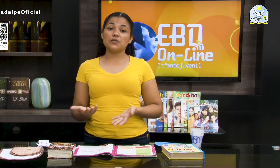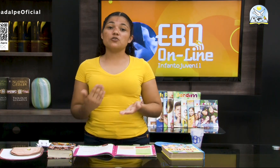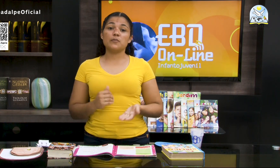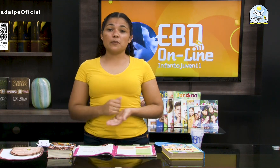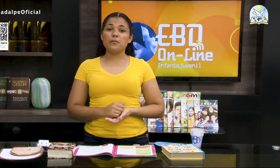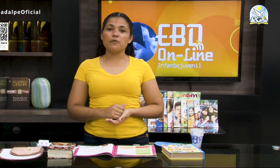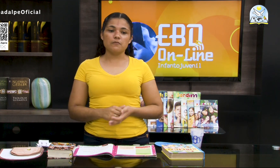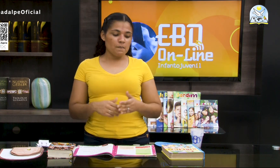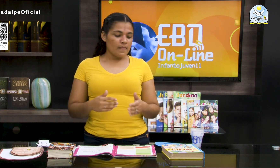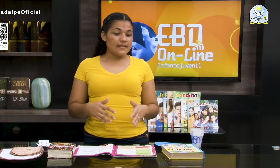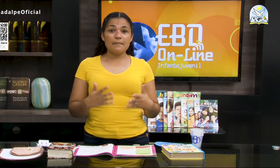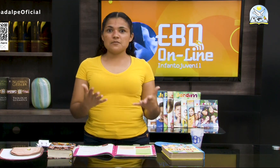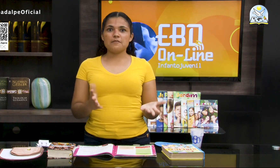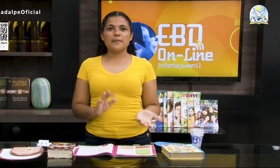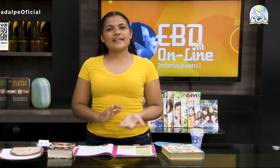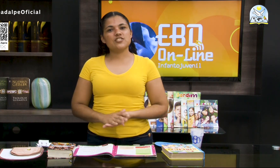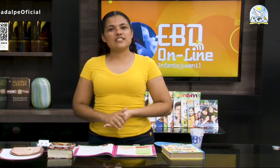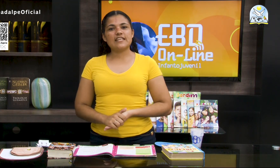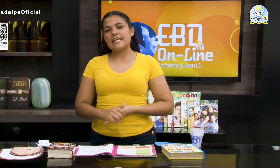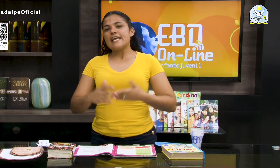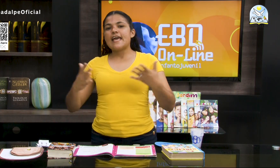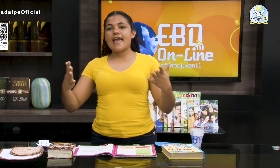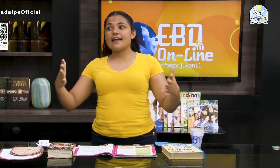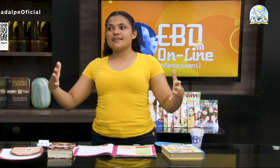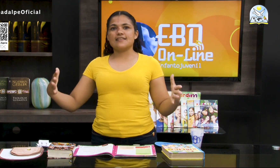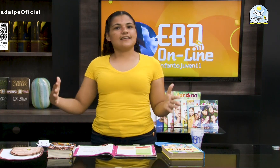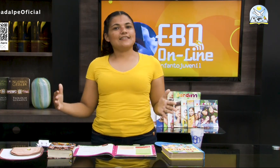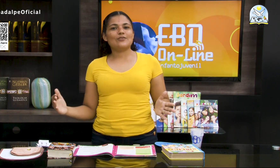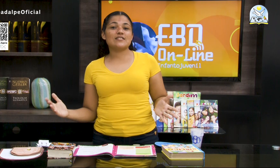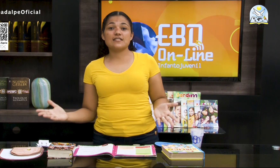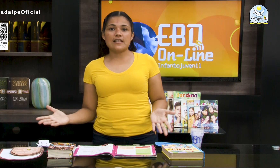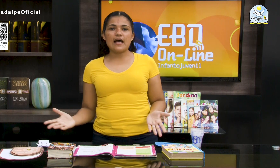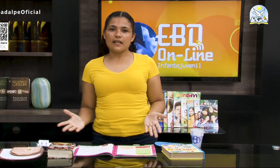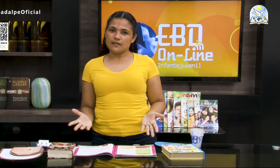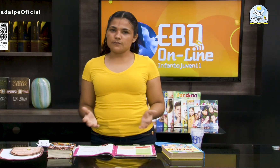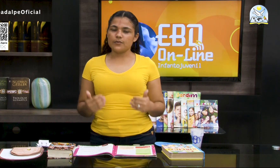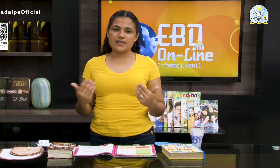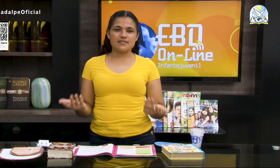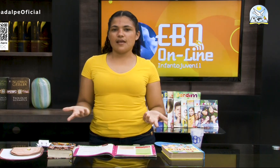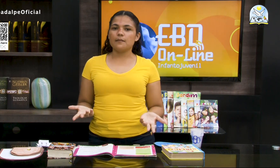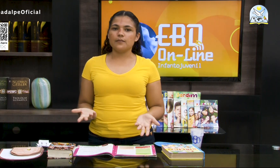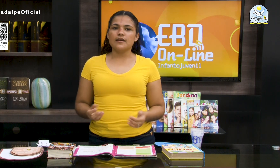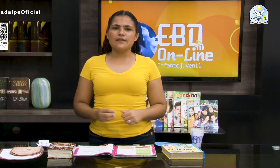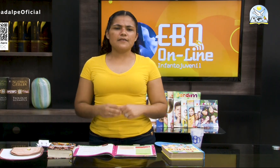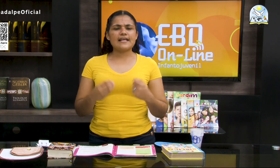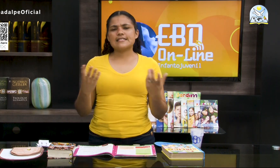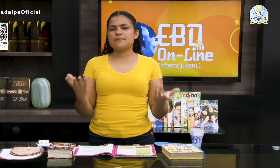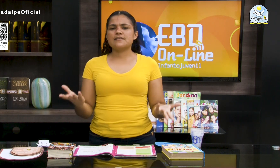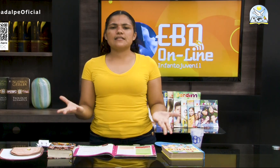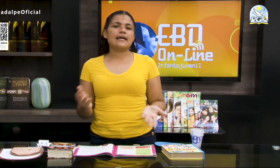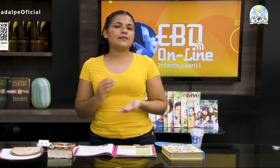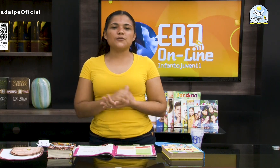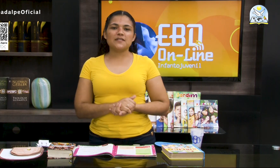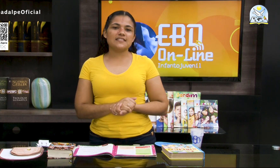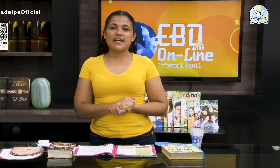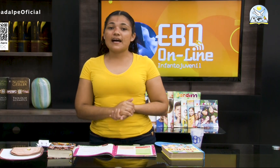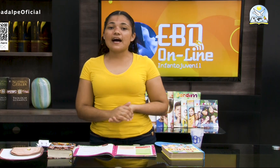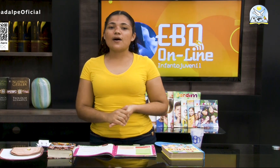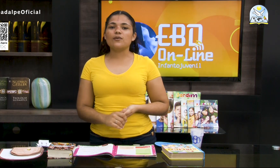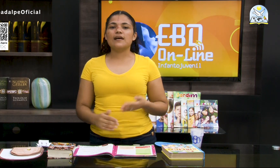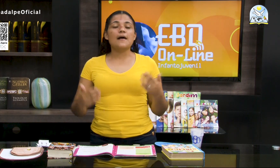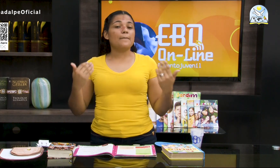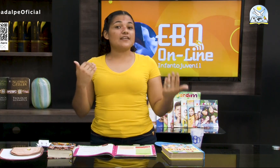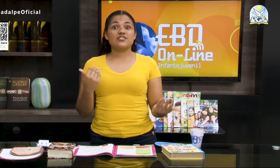criadas por Deus para o povo. Da mesma forma que a gente tem regras aqui na nossa sala, por exemplo, ficar sempre sentado durante